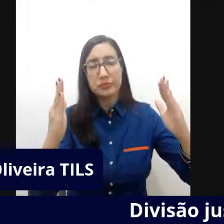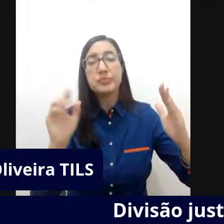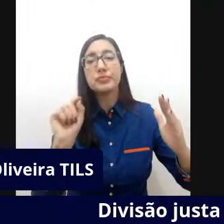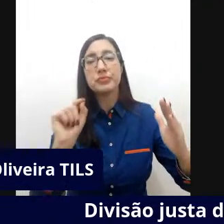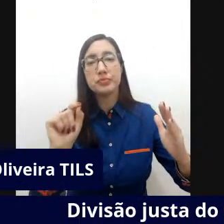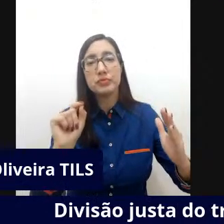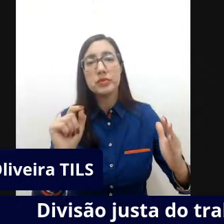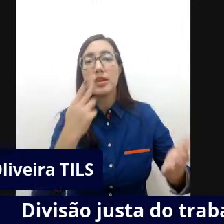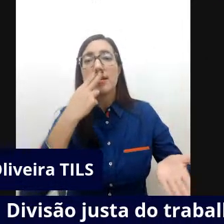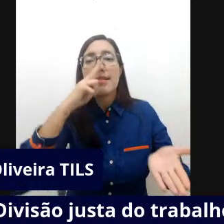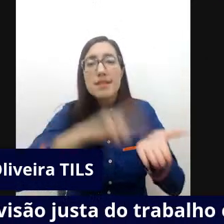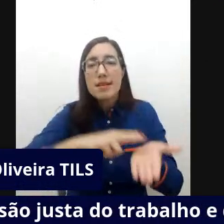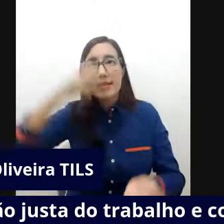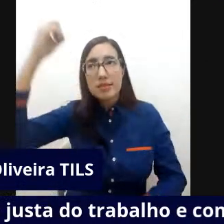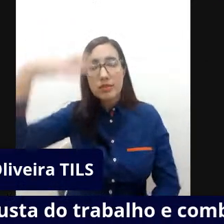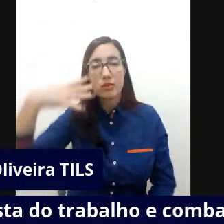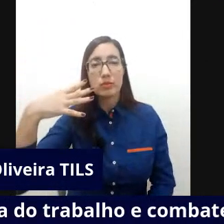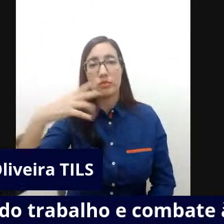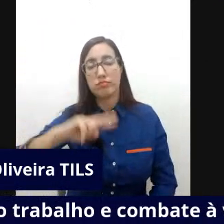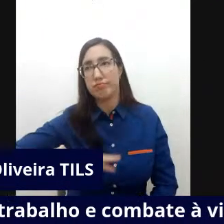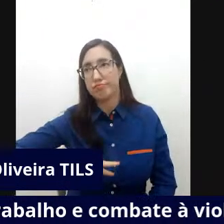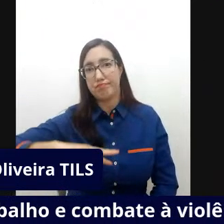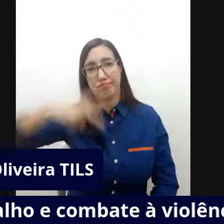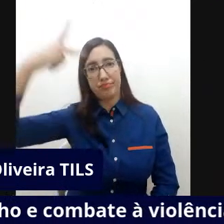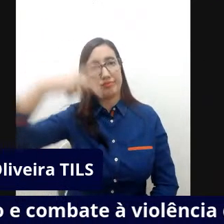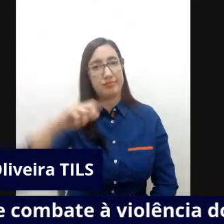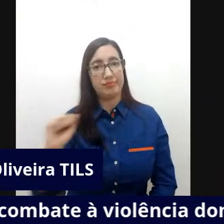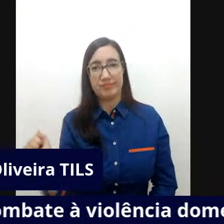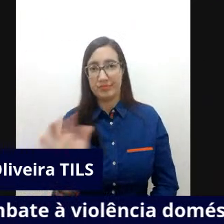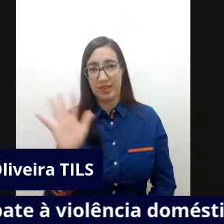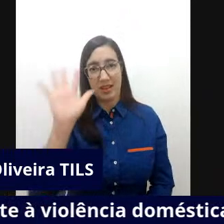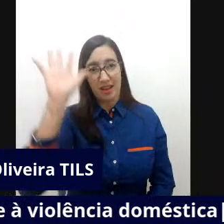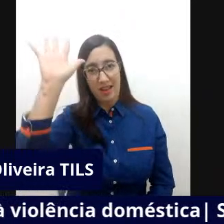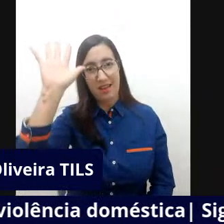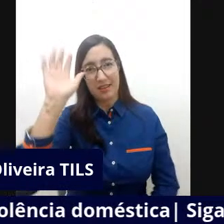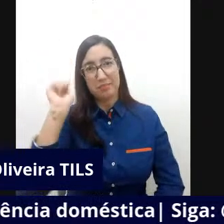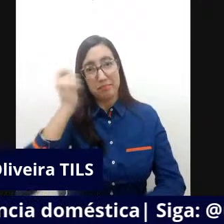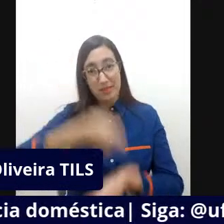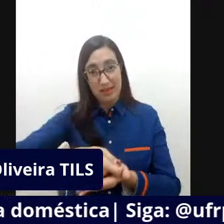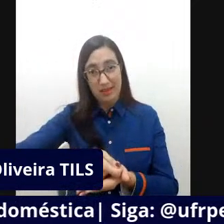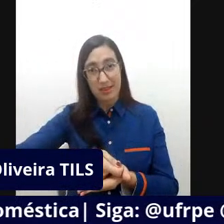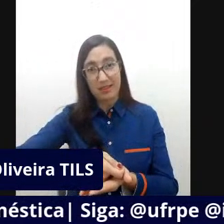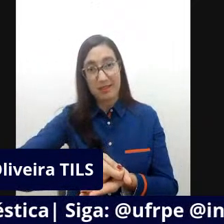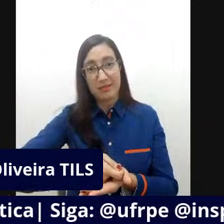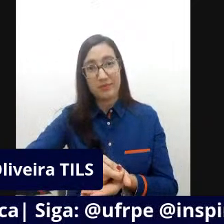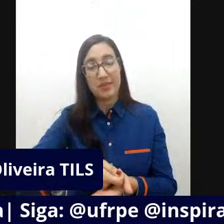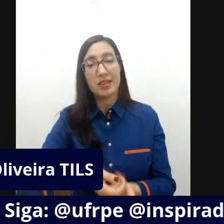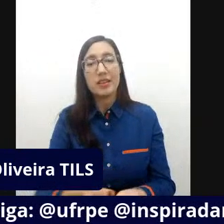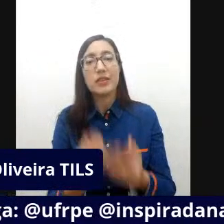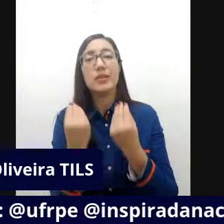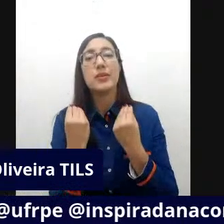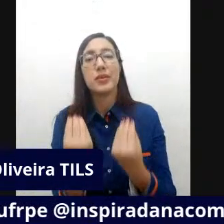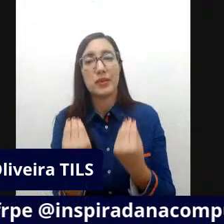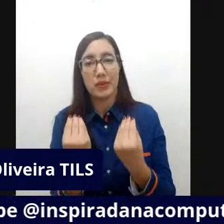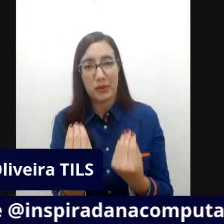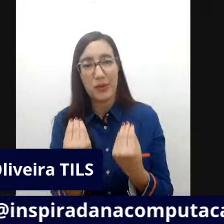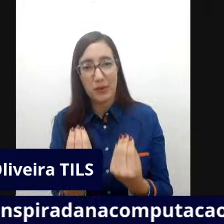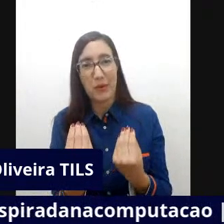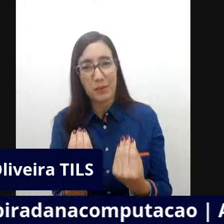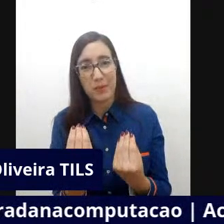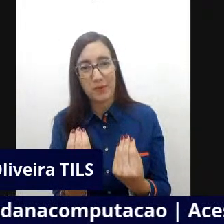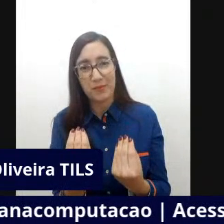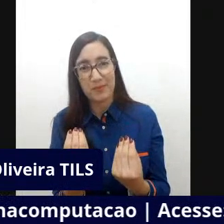uma creche ou que tenha escola para deixar o filho ir trabalhar, ela não pode. Então, ela fica numa